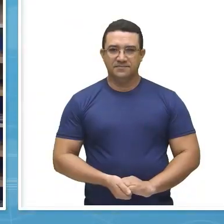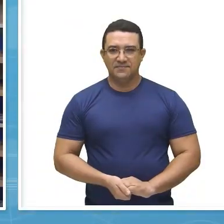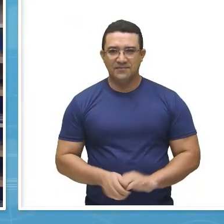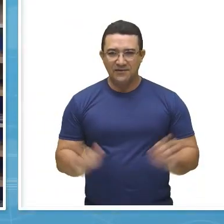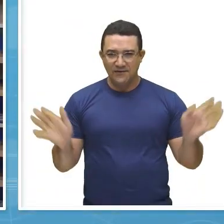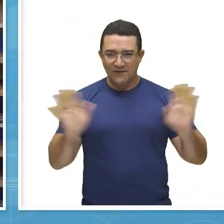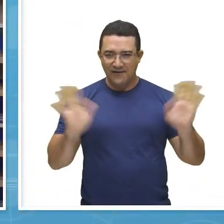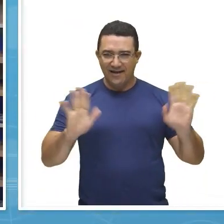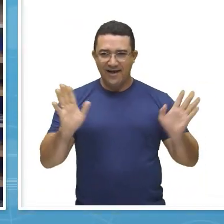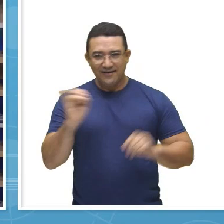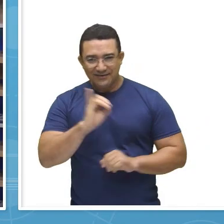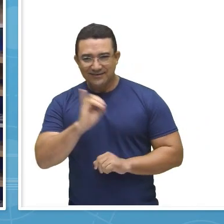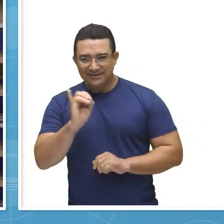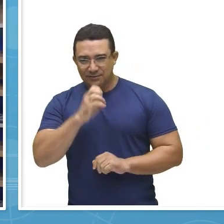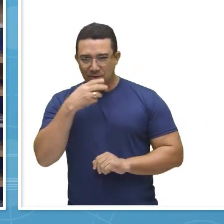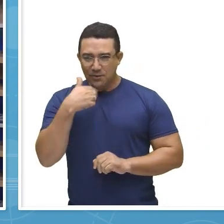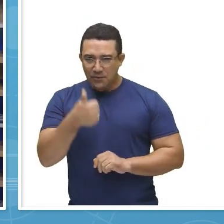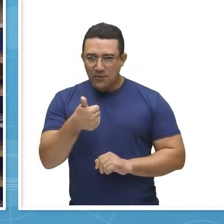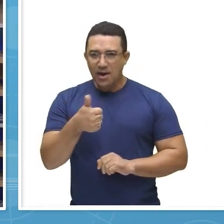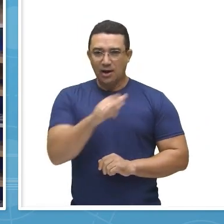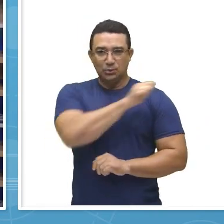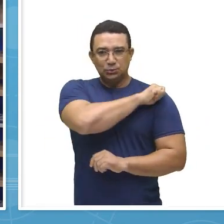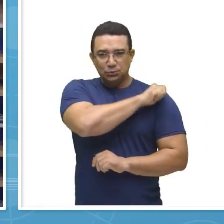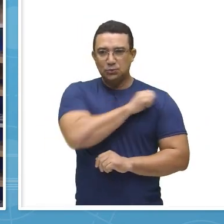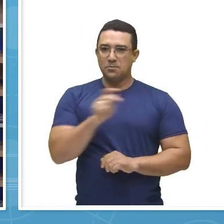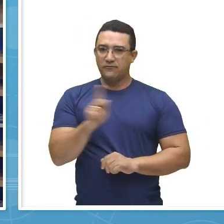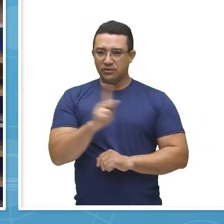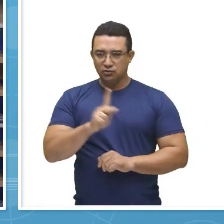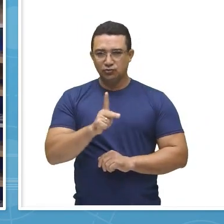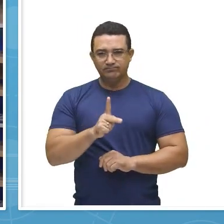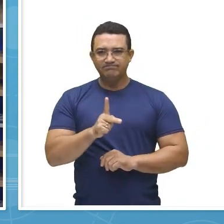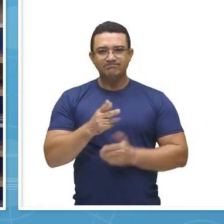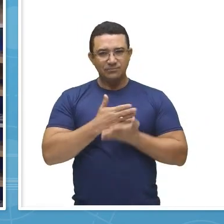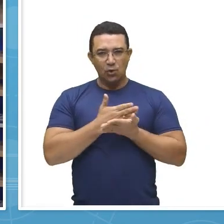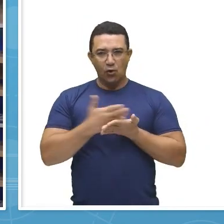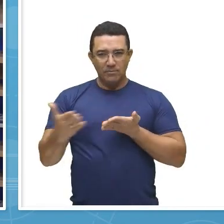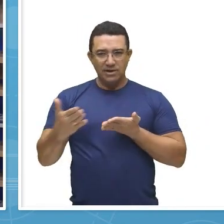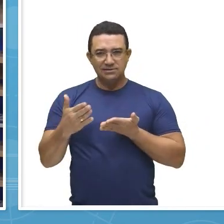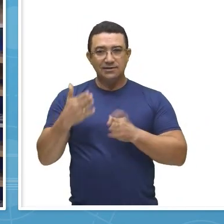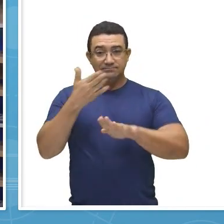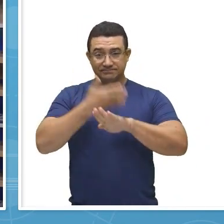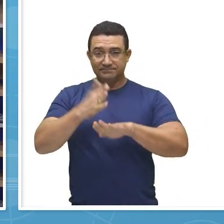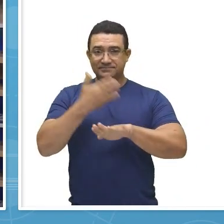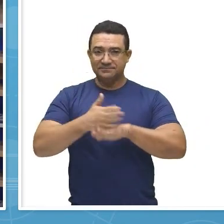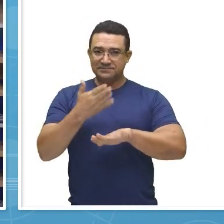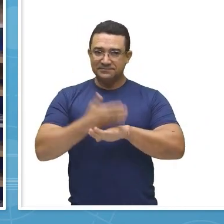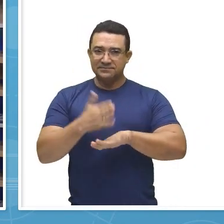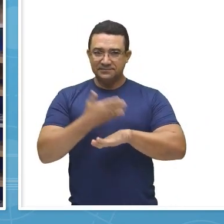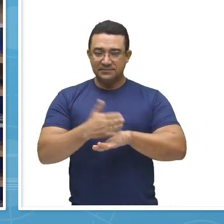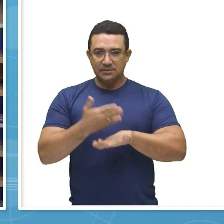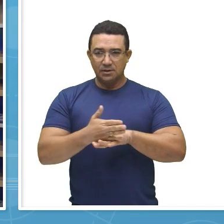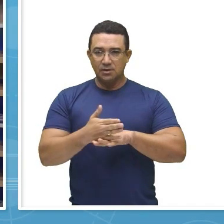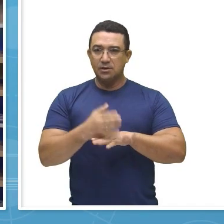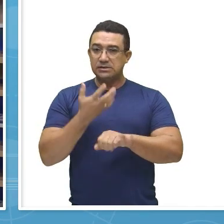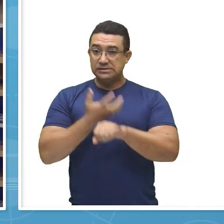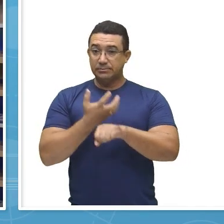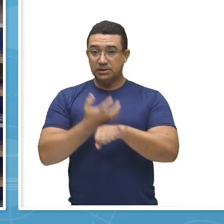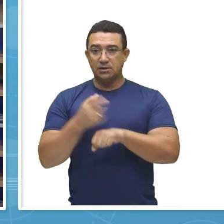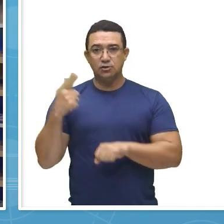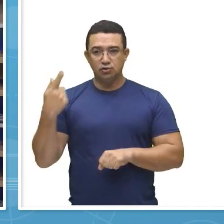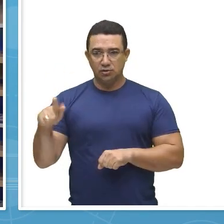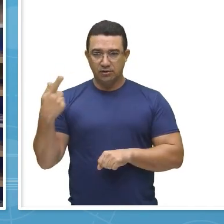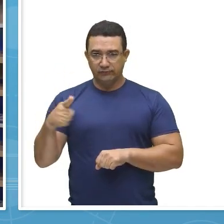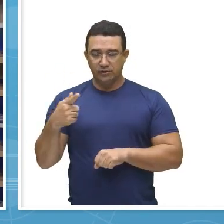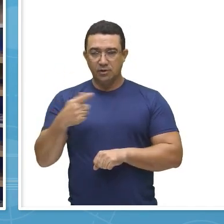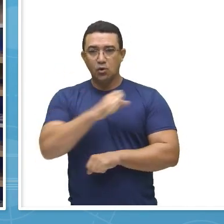Olá, tudo bem, alunos? Olá, professores! Estamos começando agora o Exercitando, né, de Geografia do